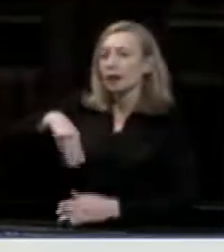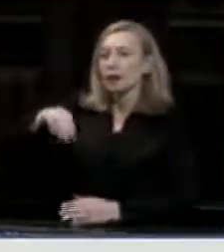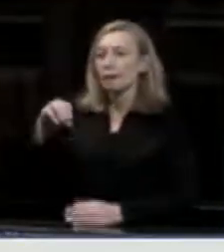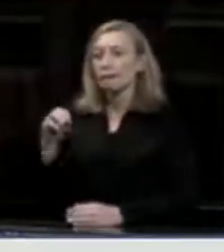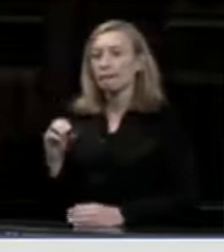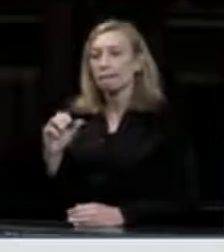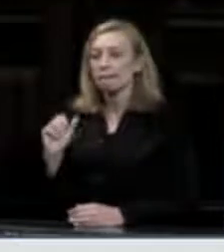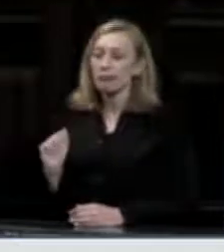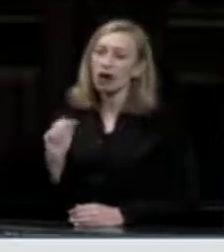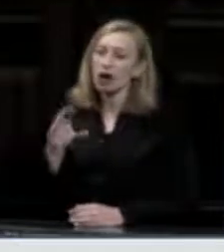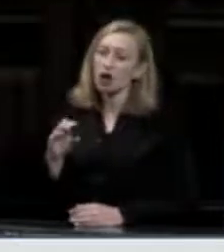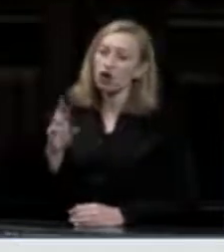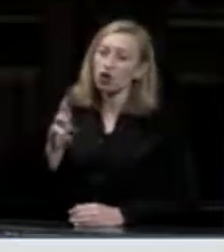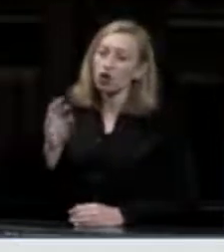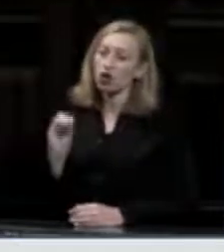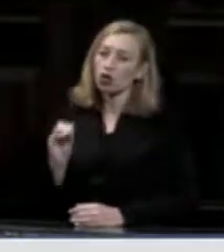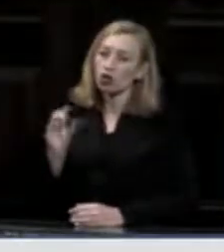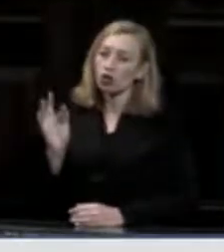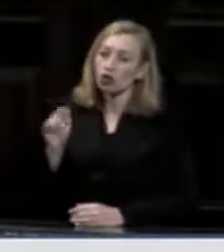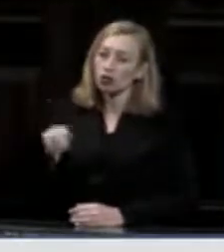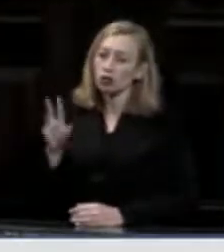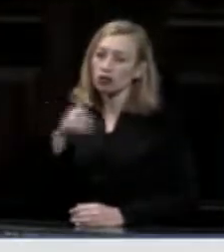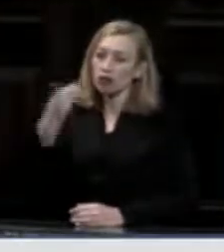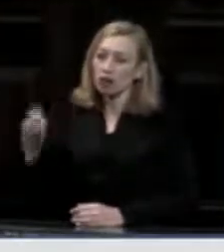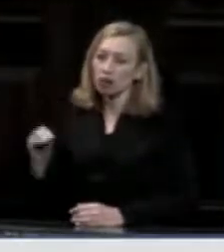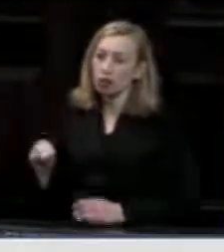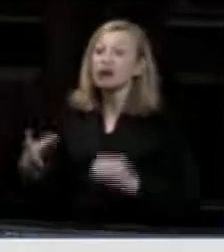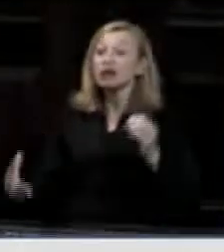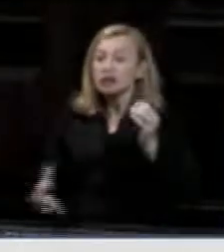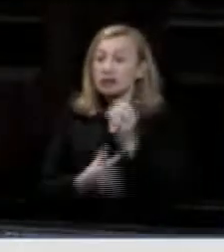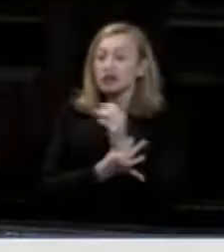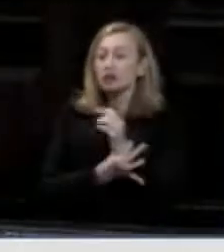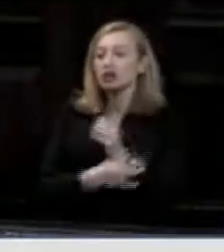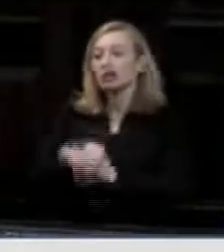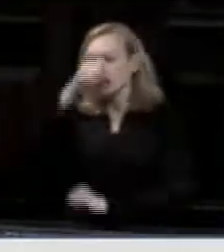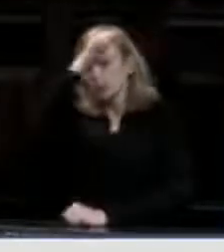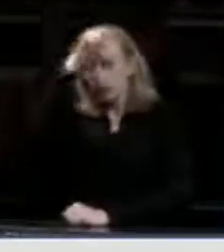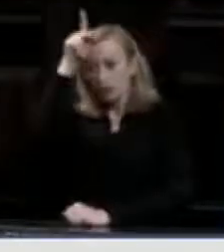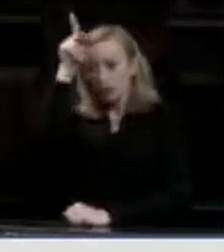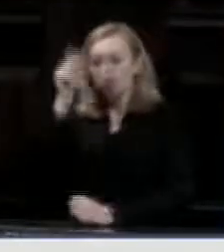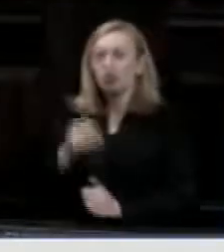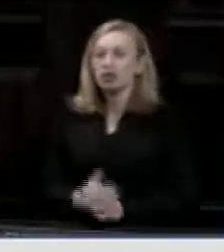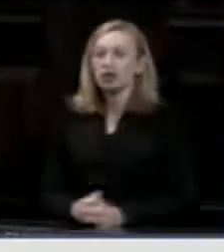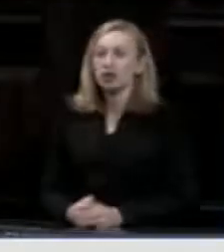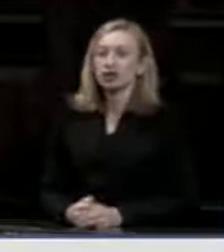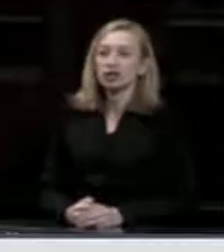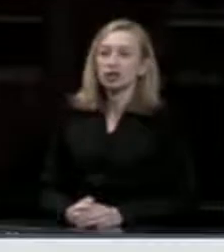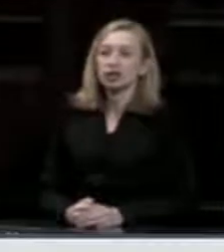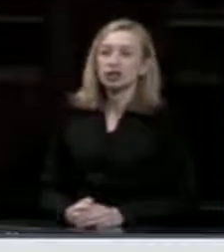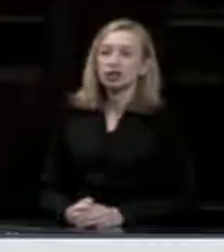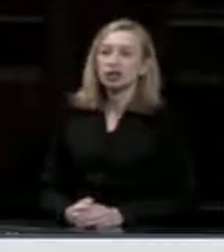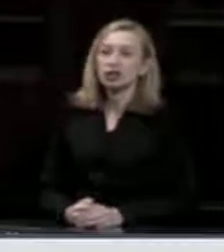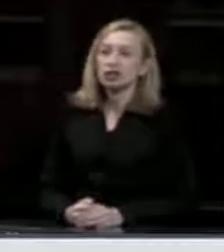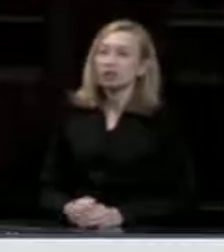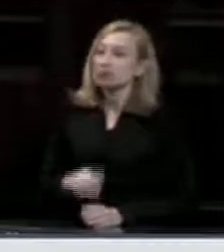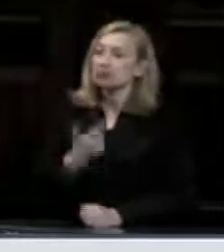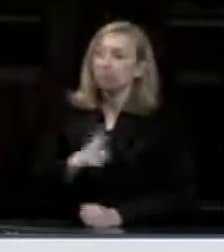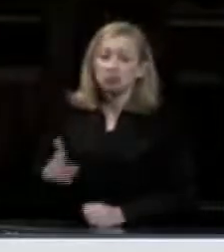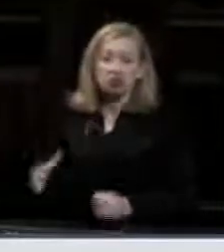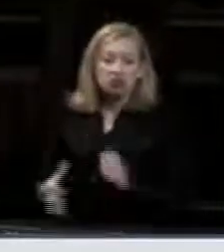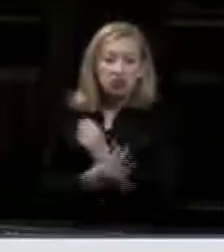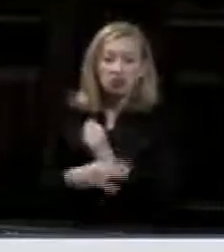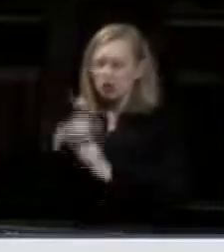macrofunção da segurança pública, porque sem segurança pública, sem